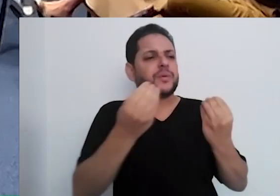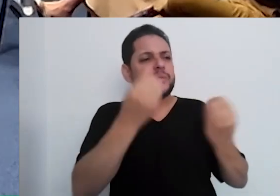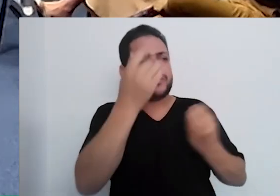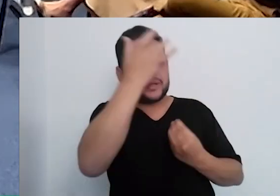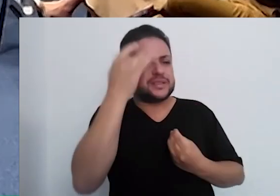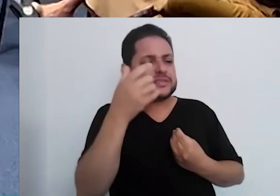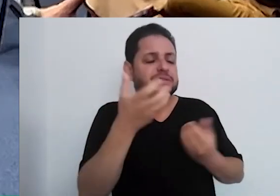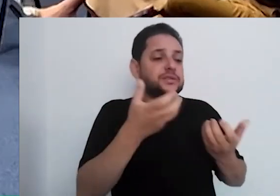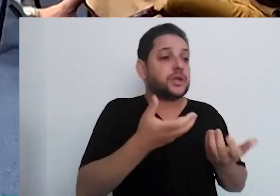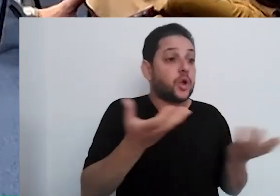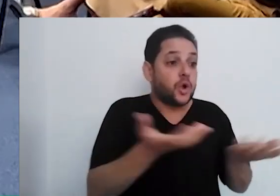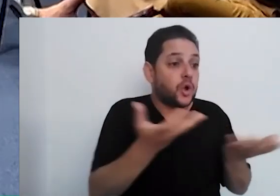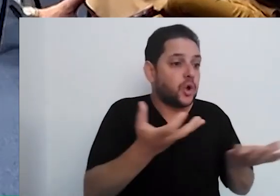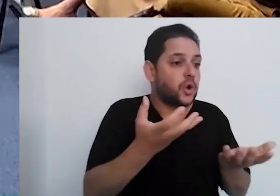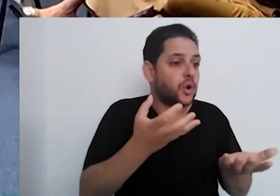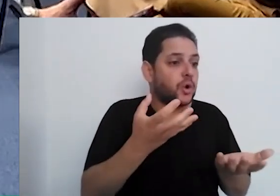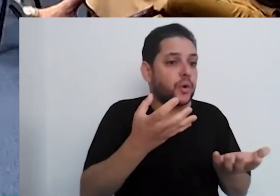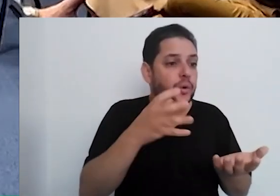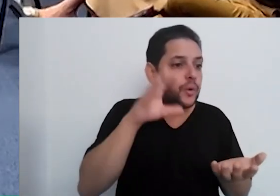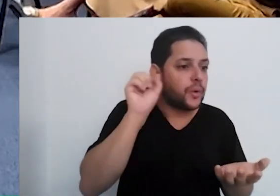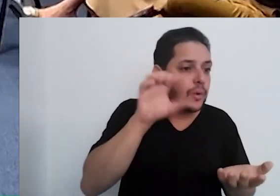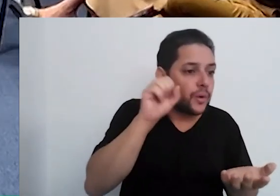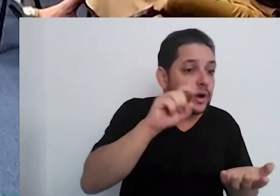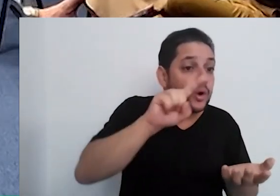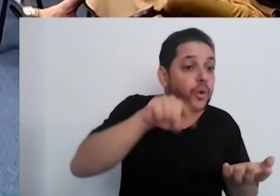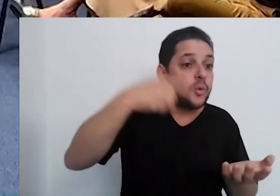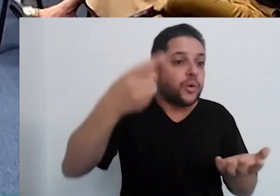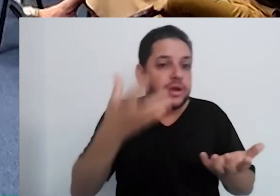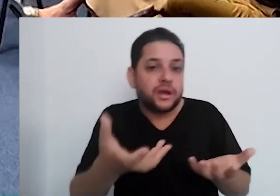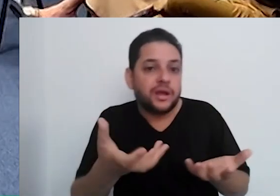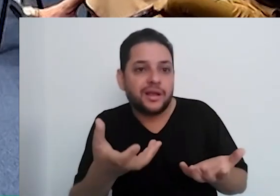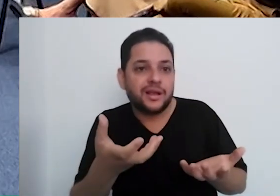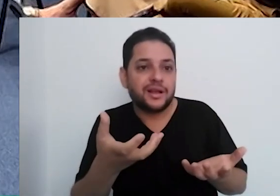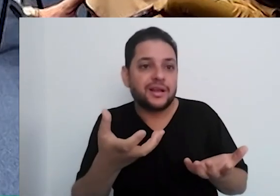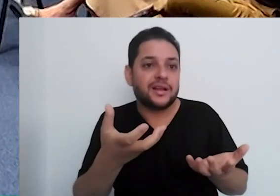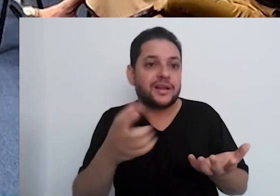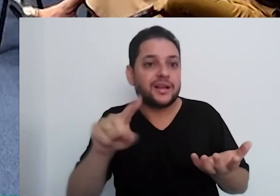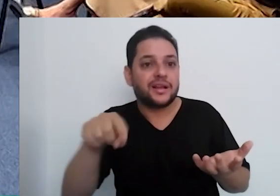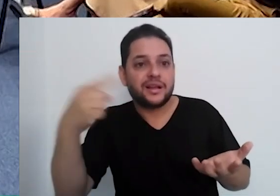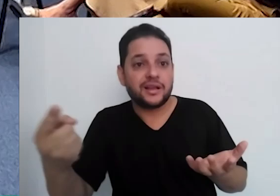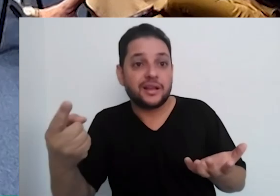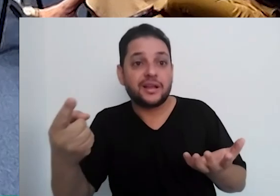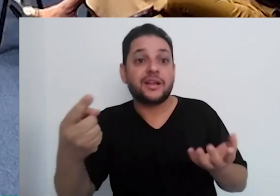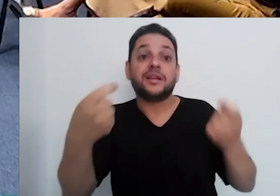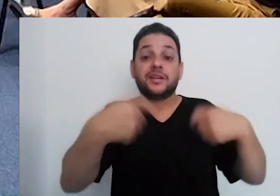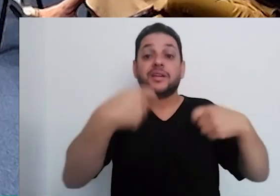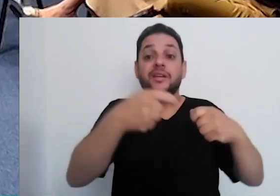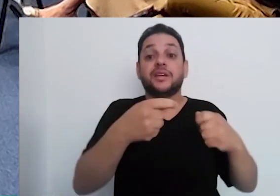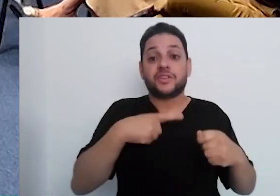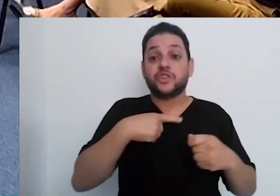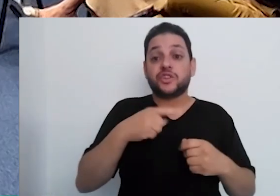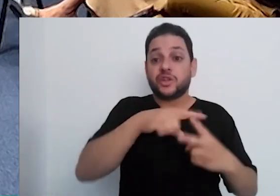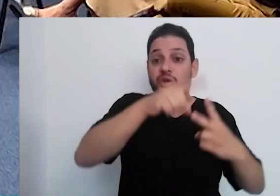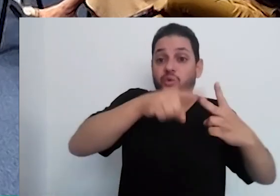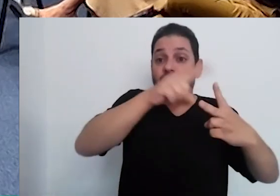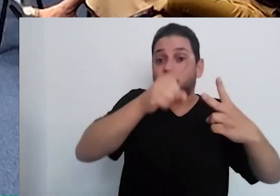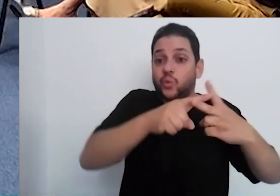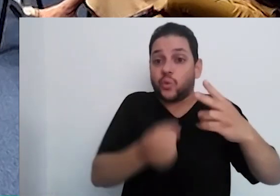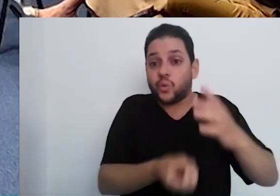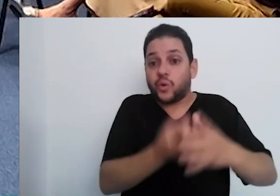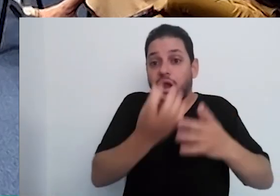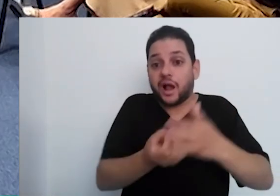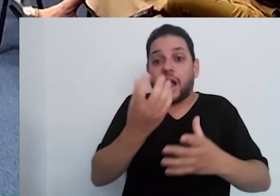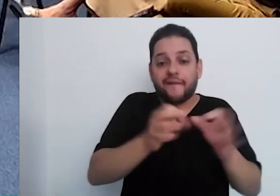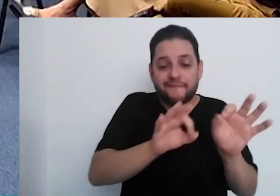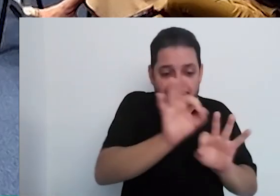pro outro e isso foi o que mais Demorou mas demorou a gente chegou a trocar de equipe de roteirista a gente estava com dois roteiristas que não conseguiam fazer a gente